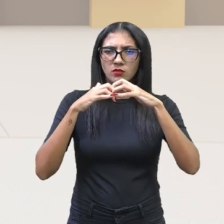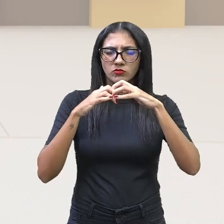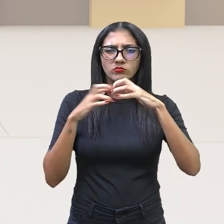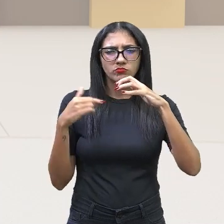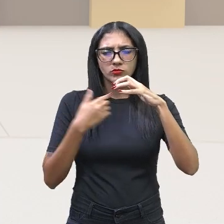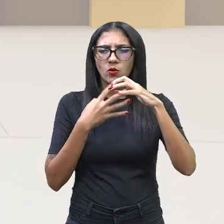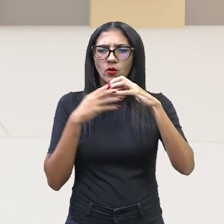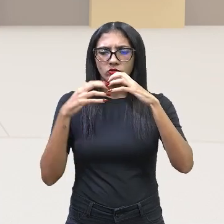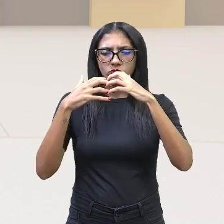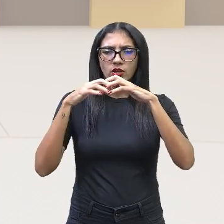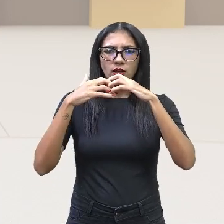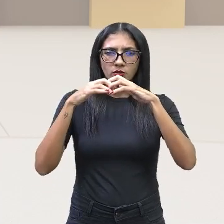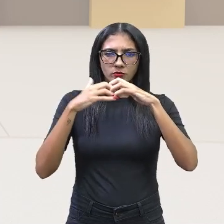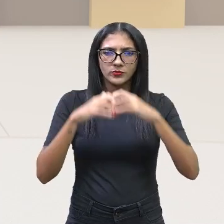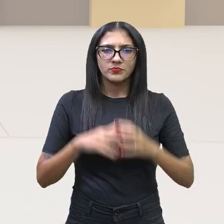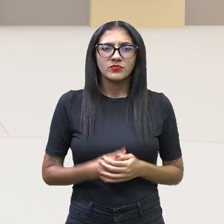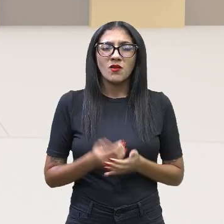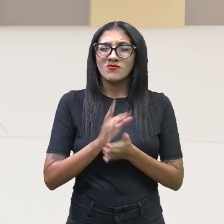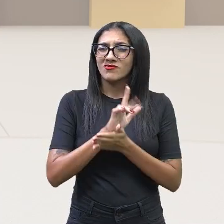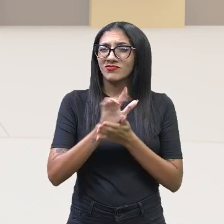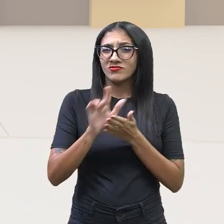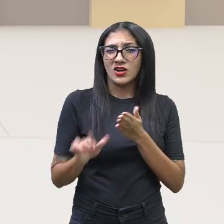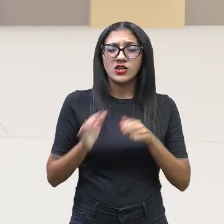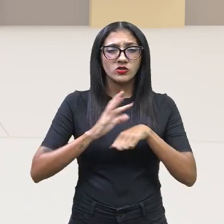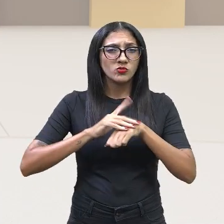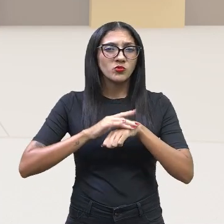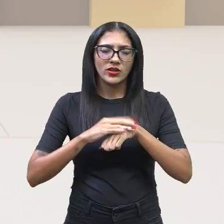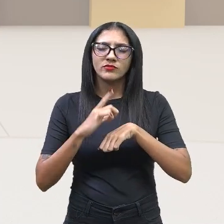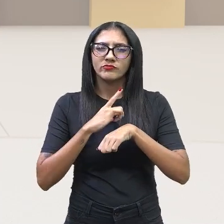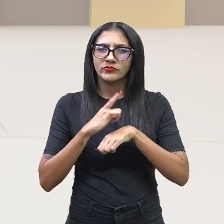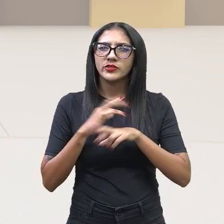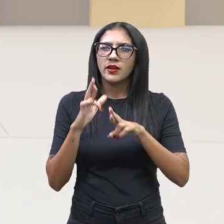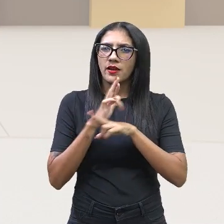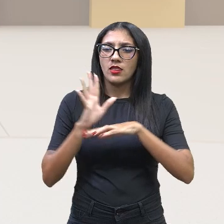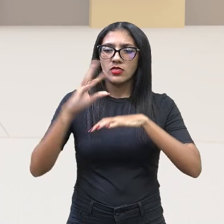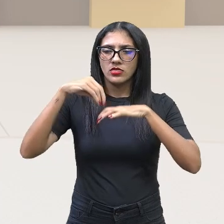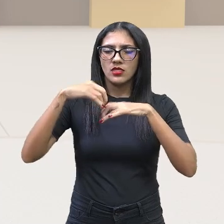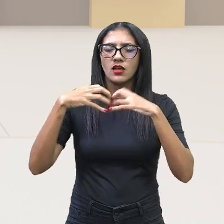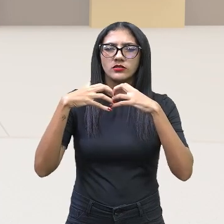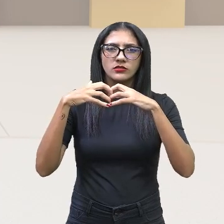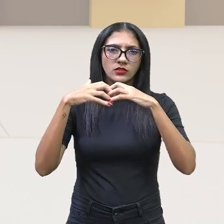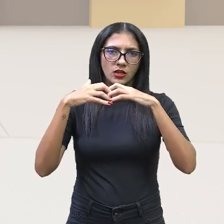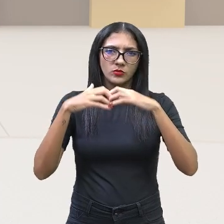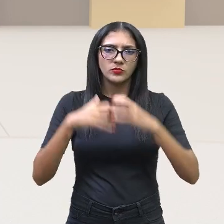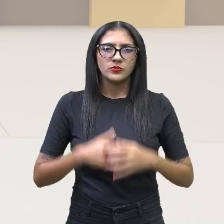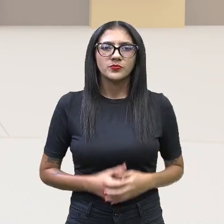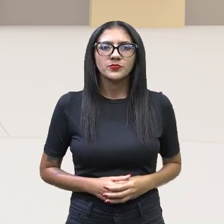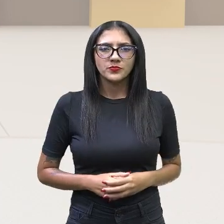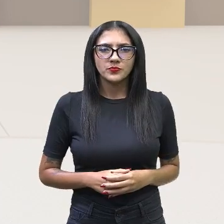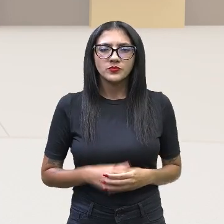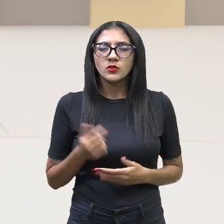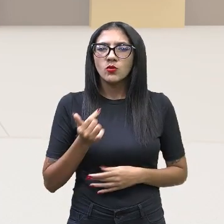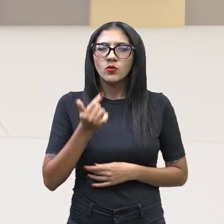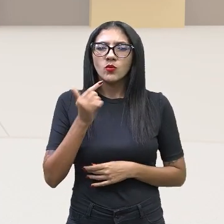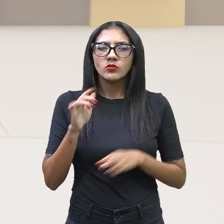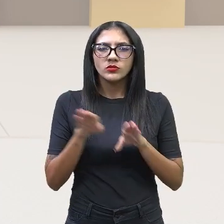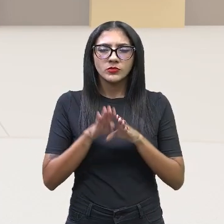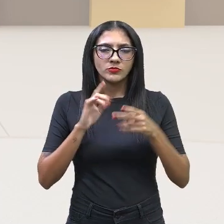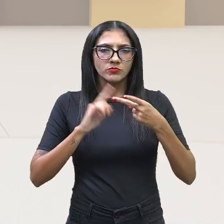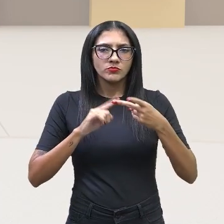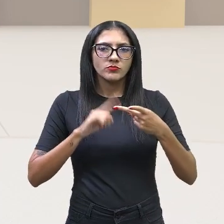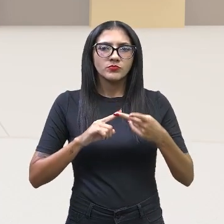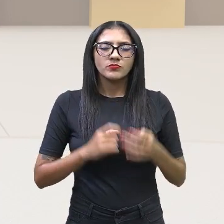cérebro, né? Muitas são as doenças relacionadas com o cérebro, ok? Outra classificação são